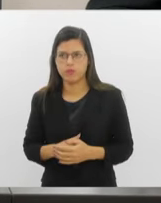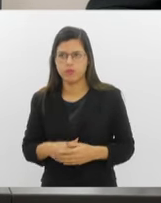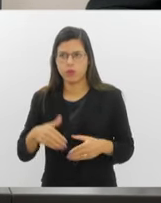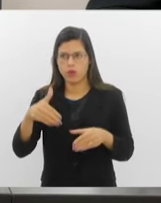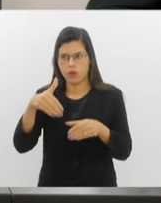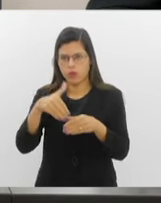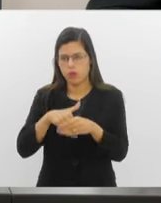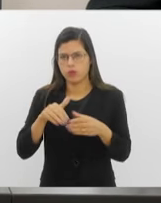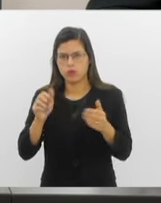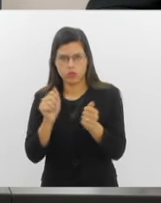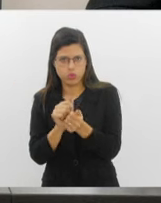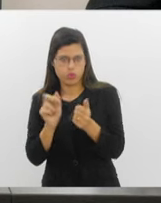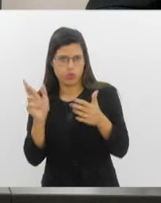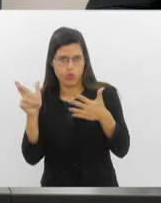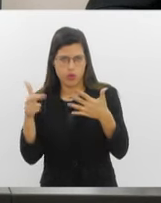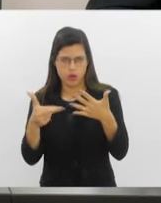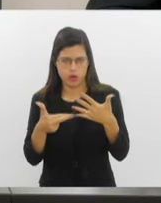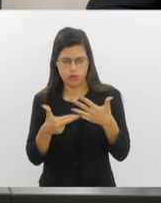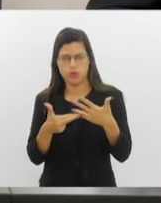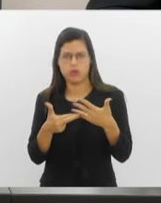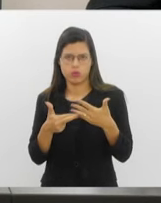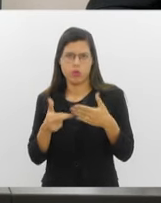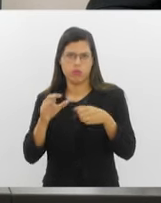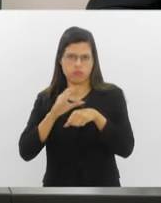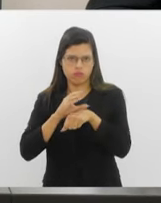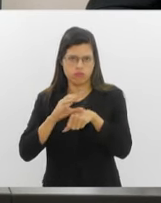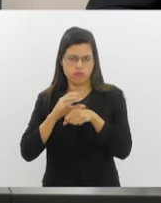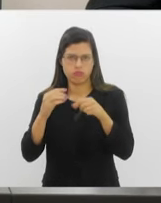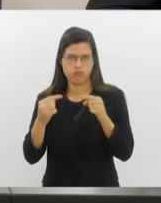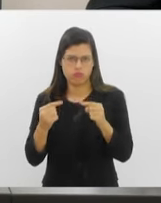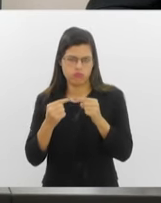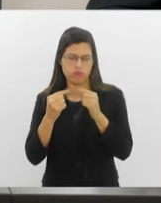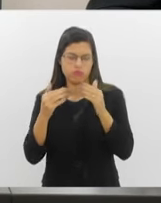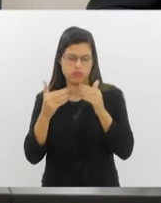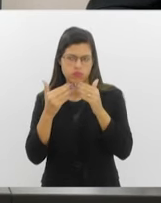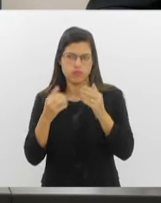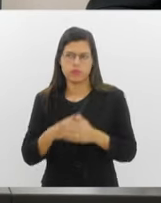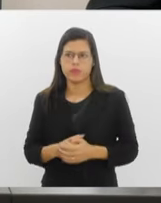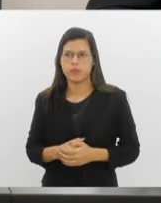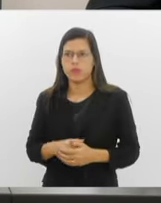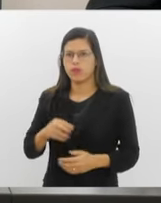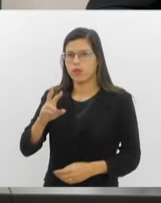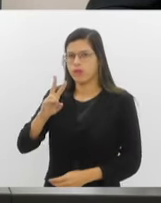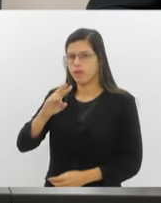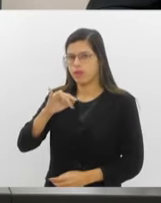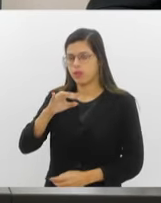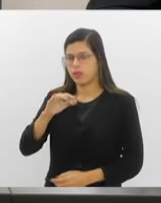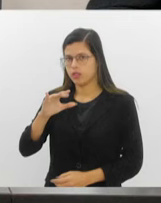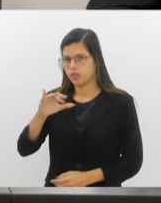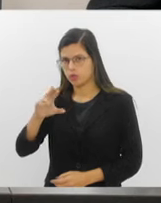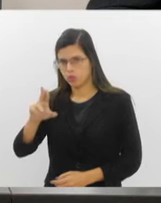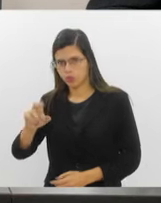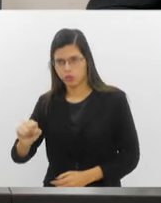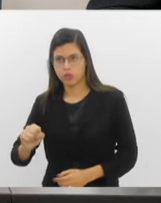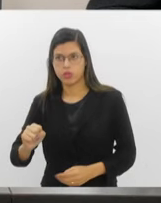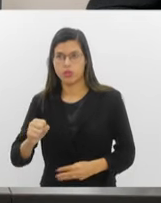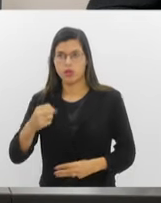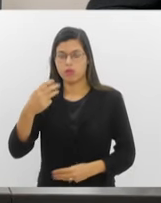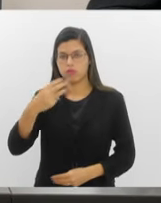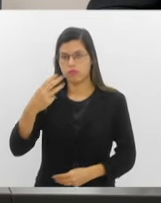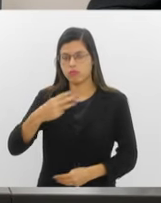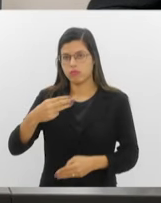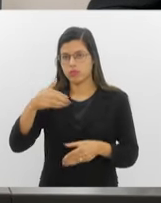Eu voto com o relator, deputado Dr. Serginho, pela constitucionalidade, como vota a deputada Vinícius Cozzolino. Senhor presidente, eu vou abrir um terceiro voto